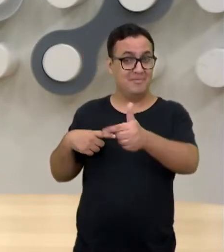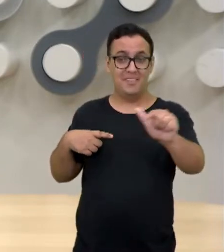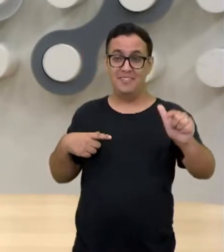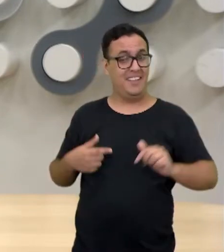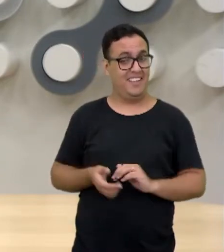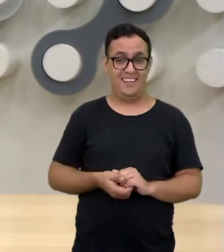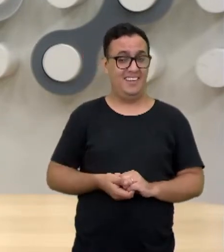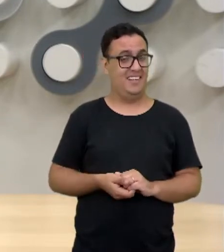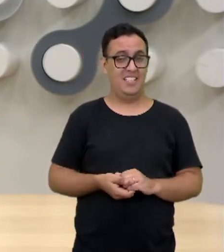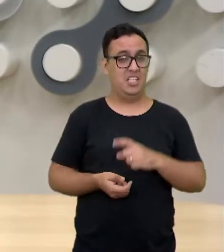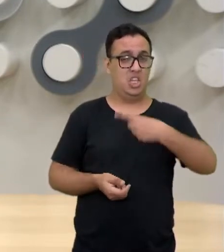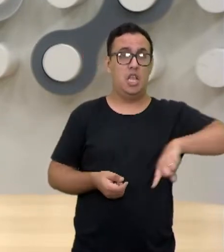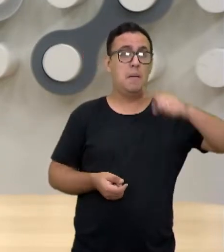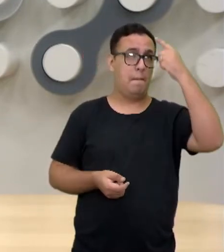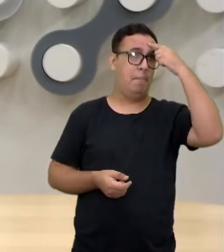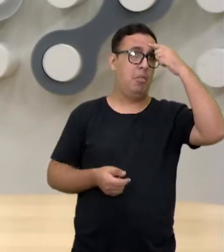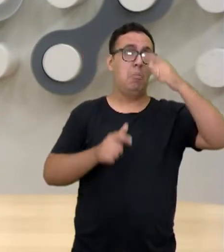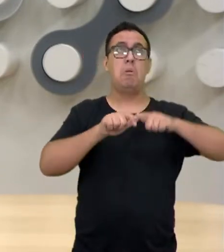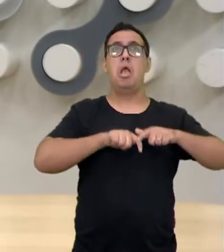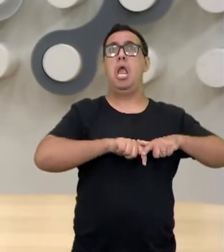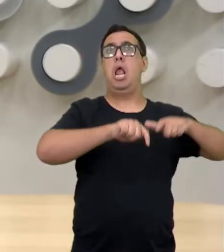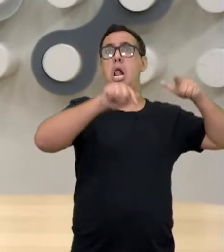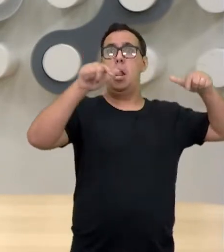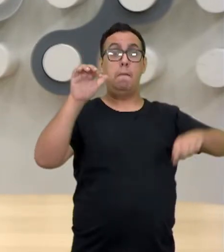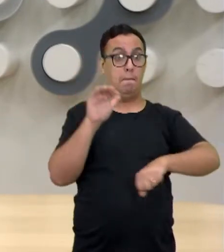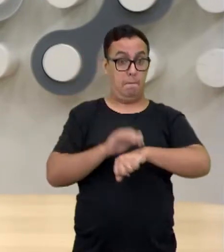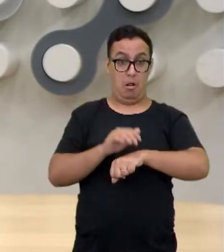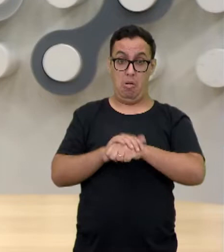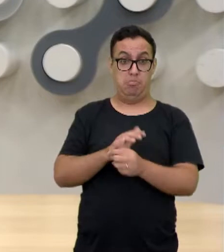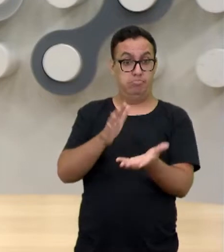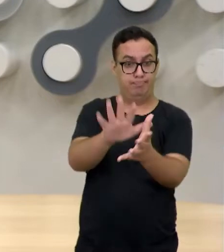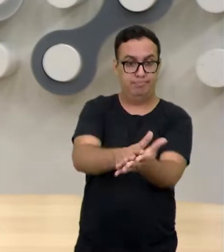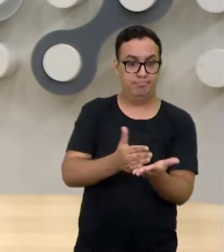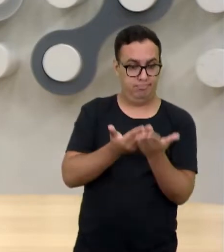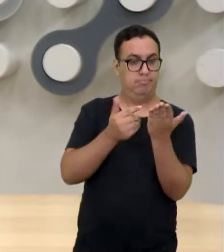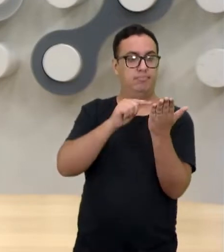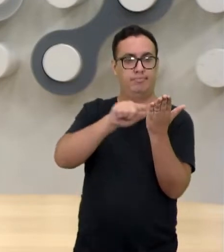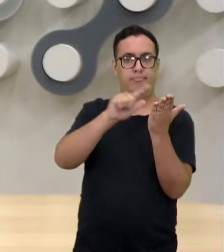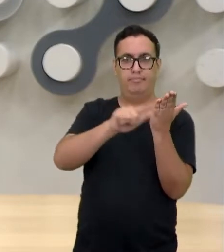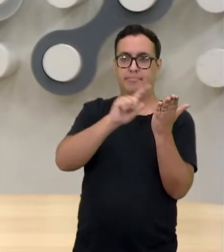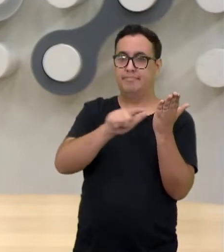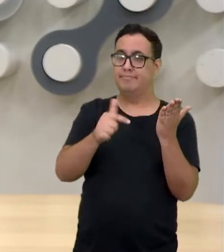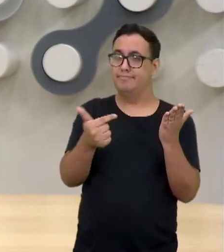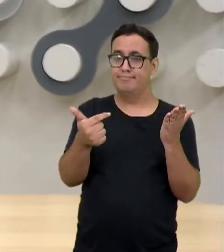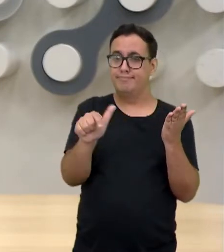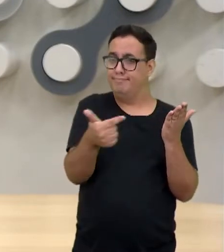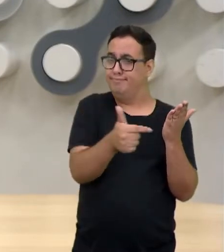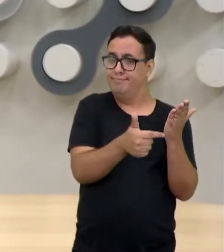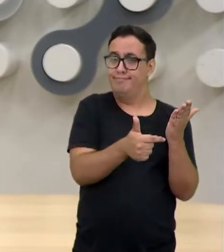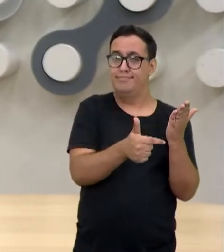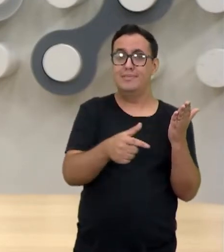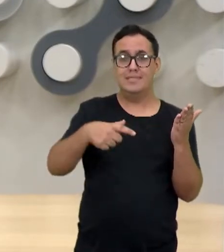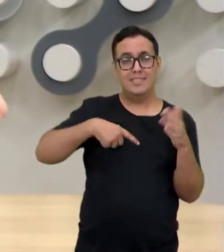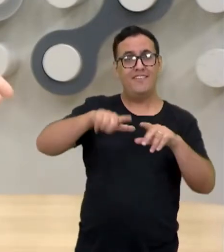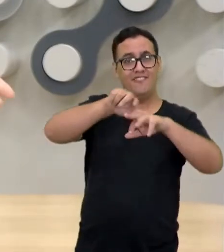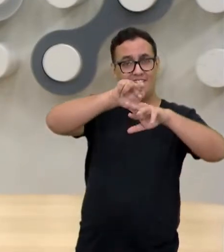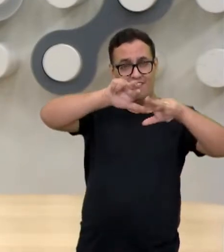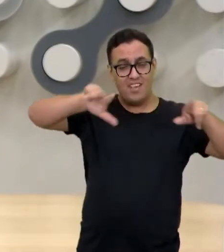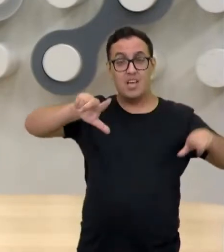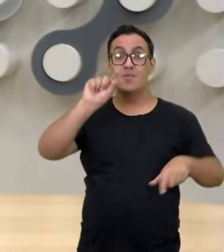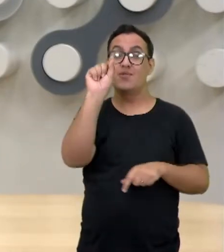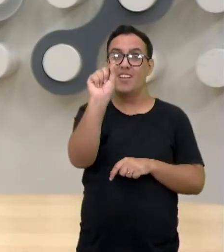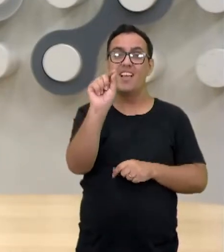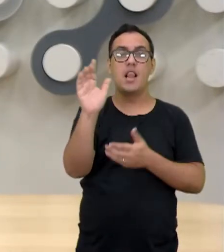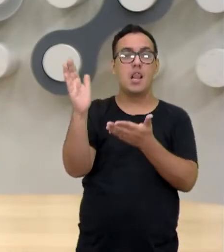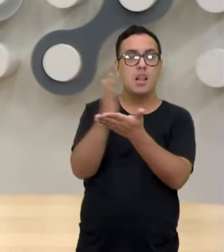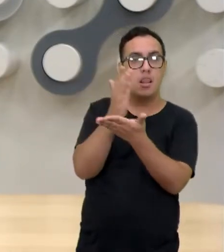esse universo de informações aqui na palma da nossa mão, então a gente tinha um universo de informações, sim, disponível em